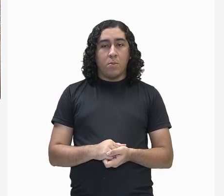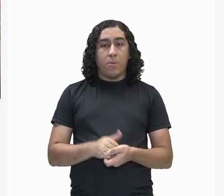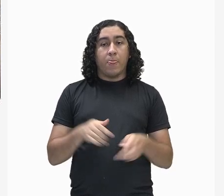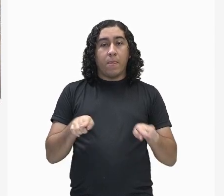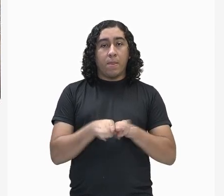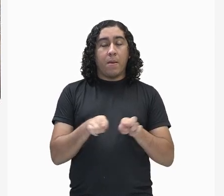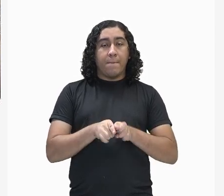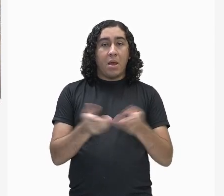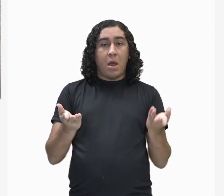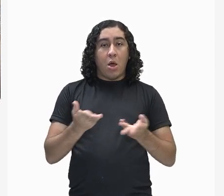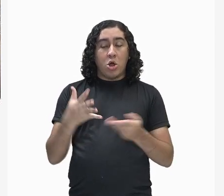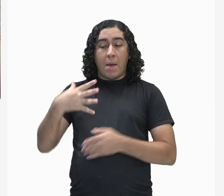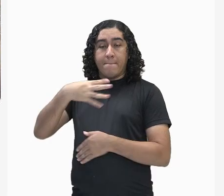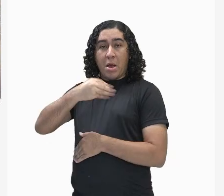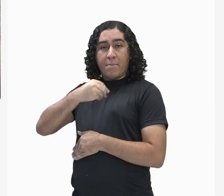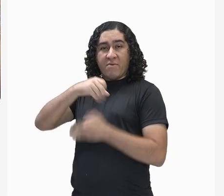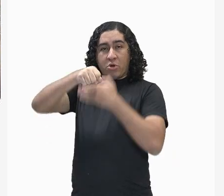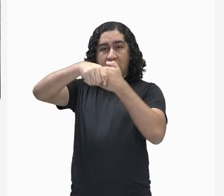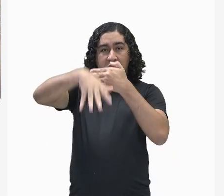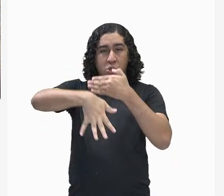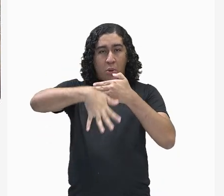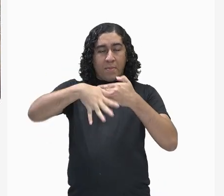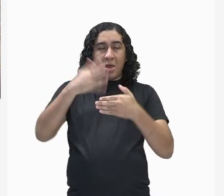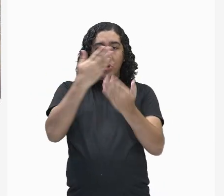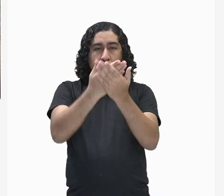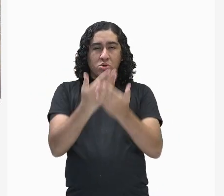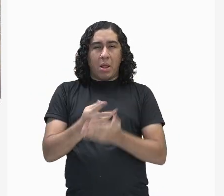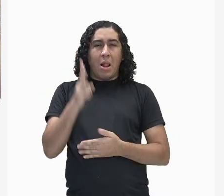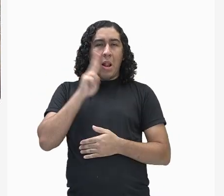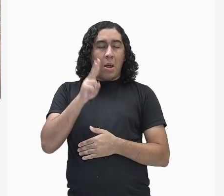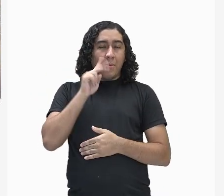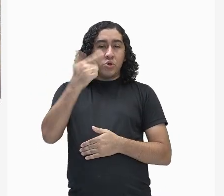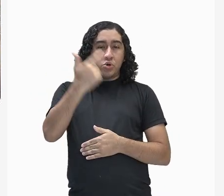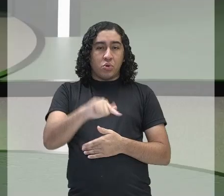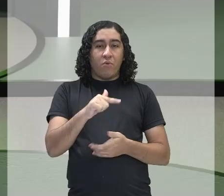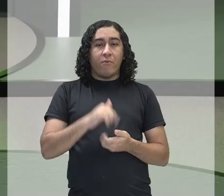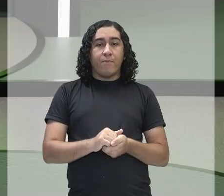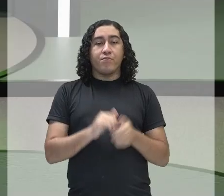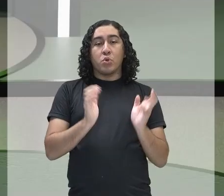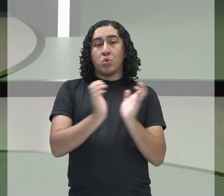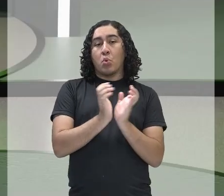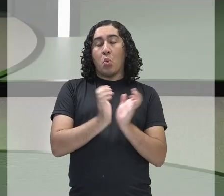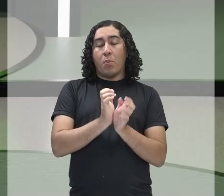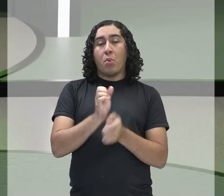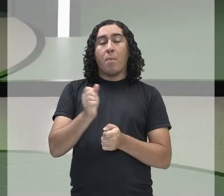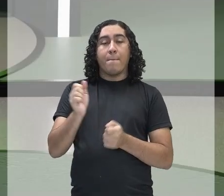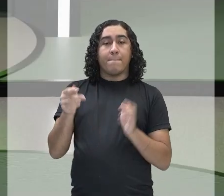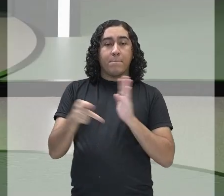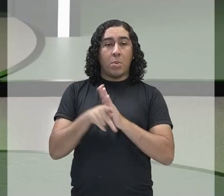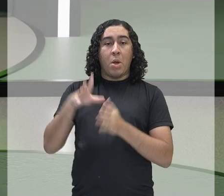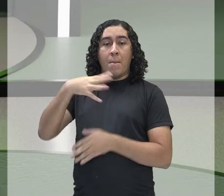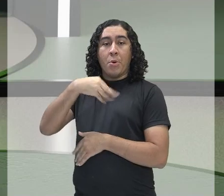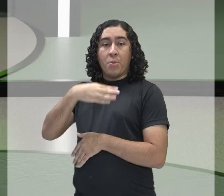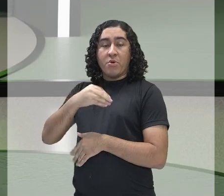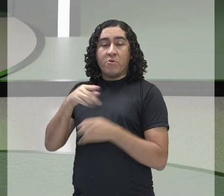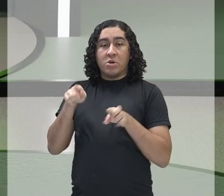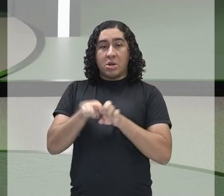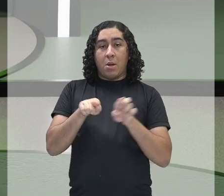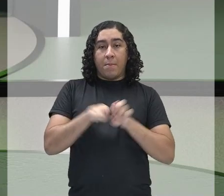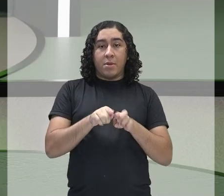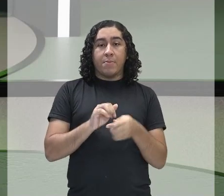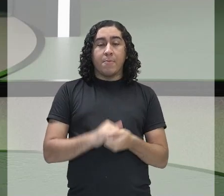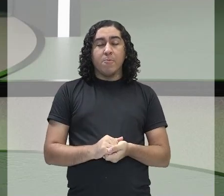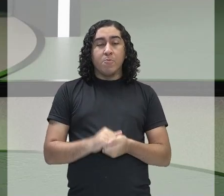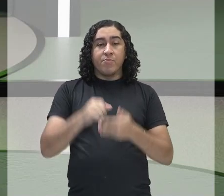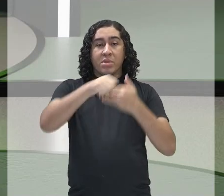grupo dos mamíferos, né? Então, a gente vai relembrar aqui com vocês o grupo dos mamíferos, e a classificação